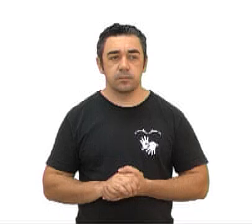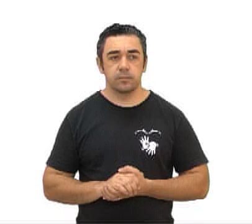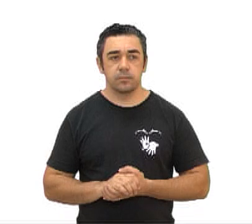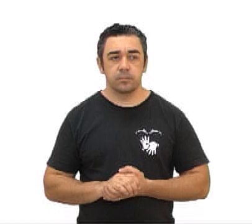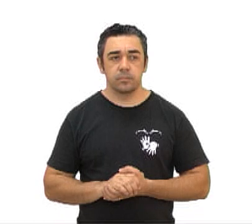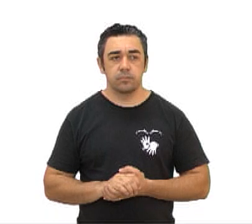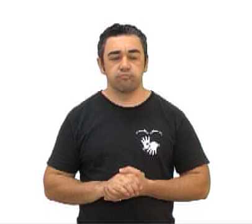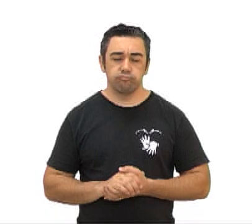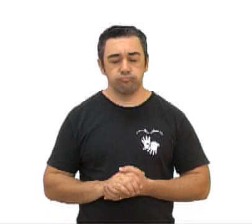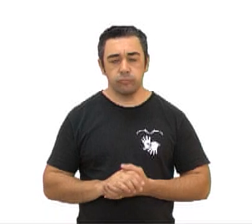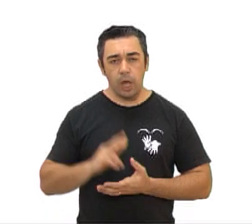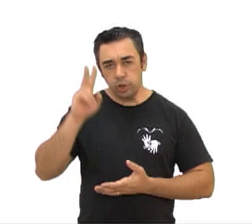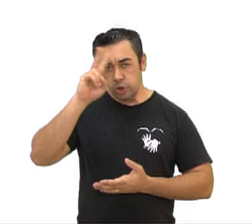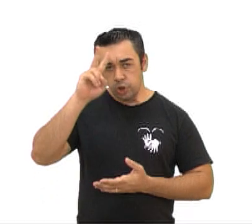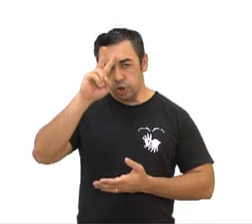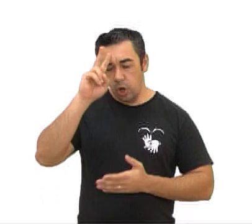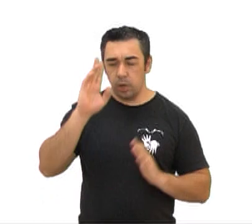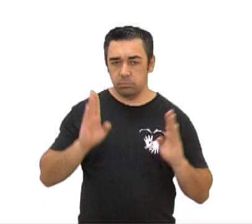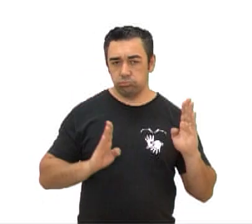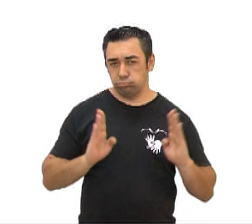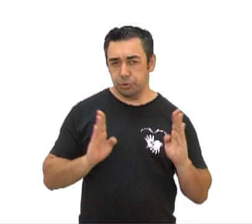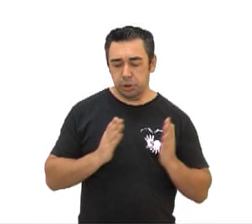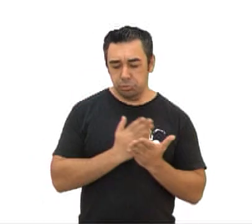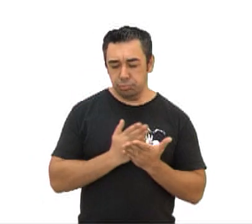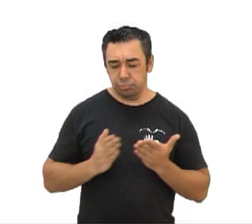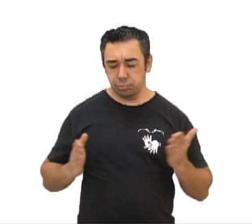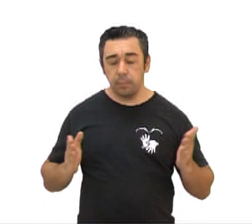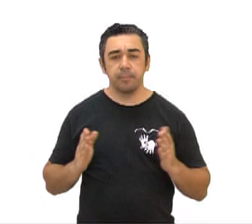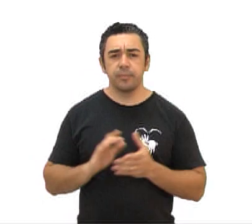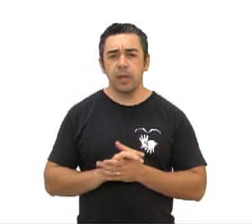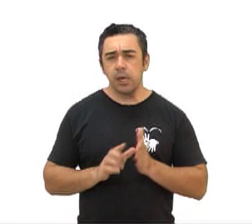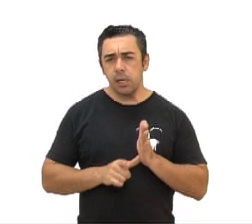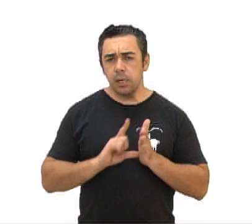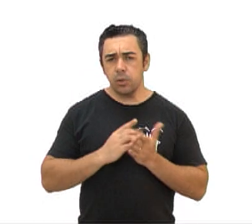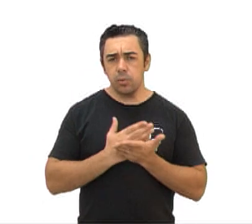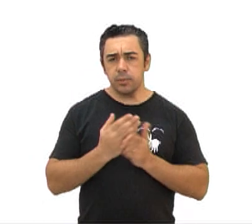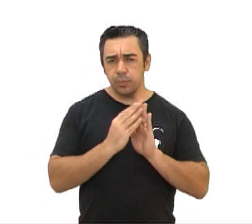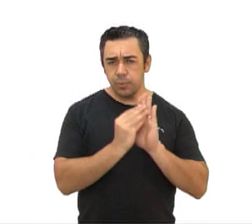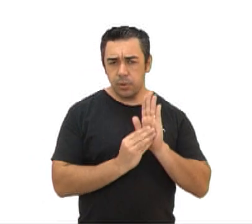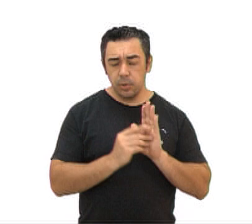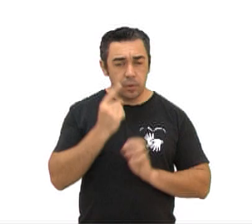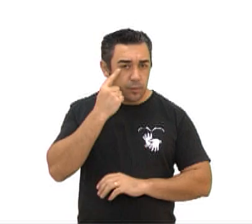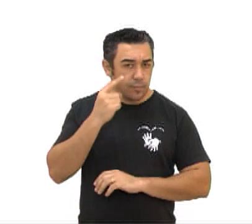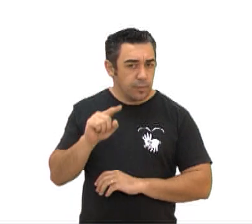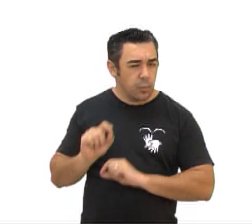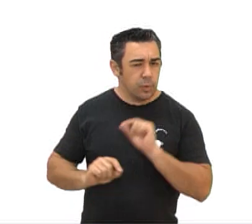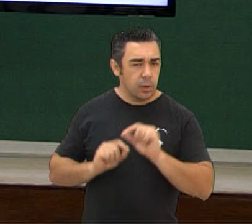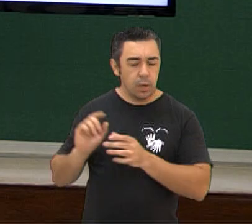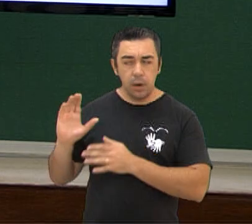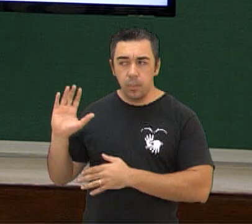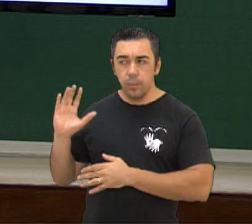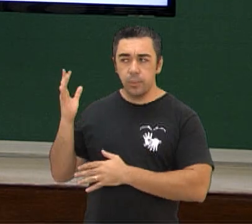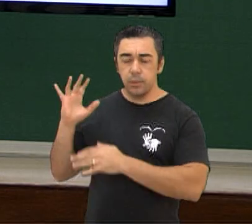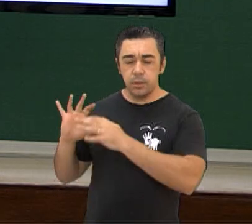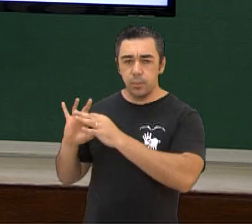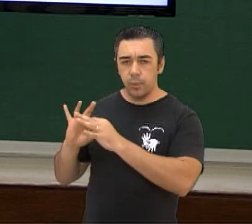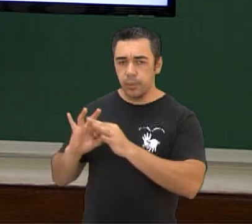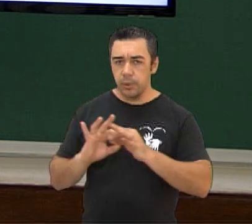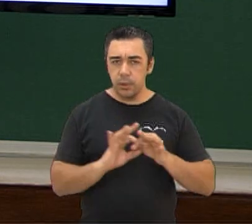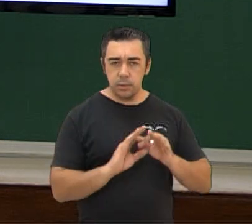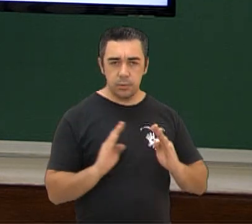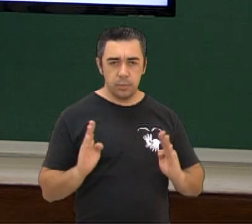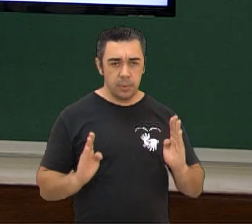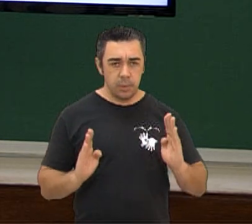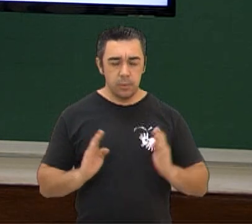Histórico do período. Antes de entrar no conteúdo, vamos fazer uma pequena observação sobre o contexto histórico deste